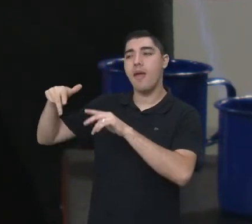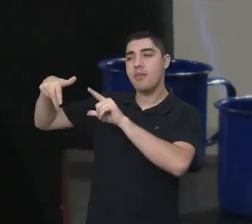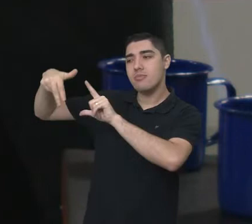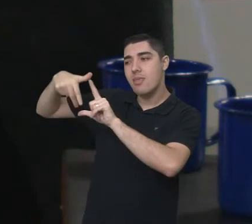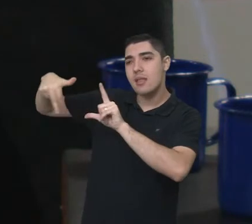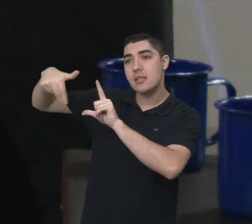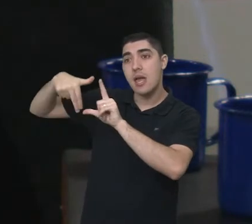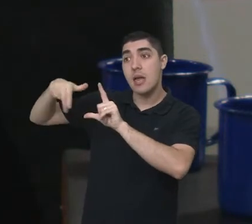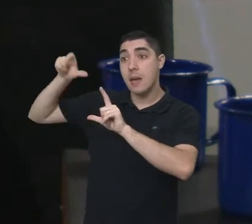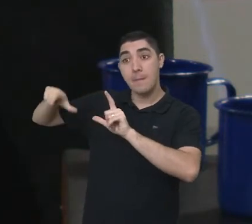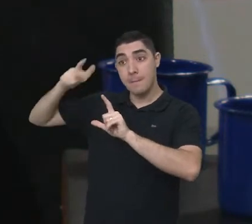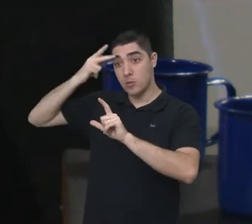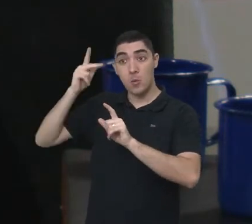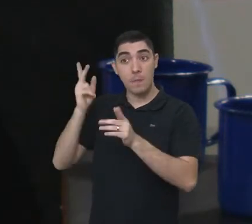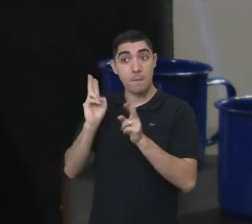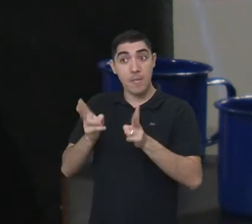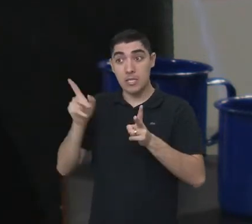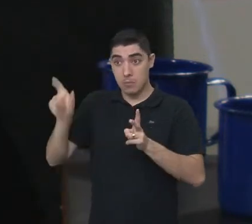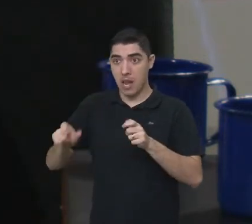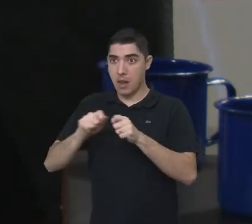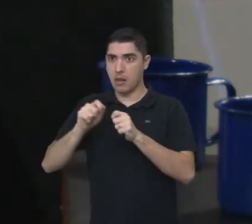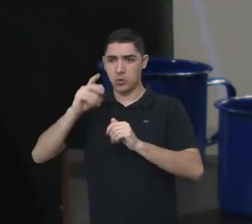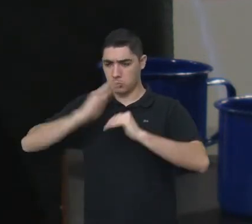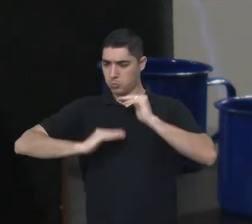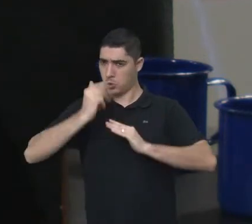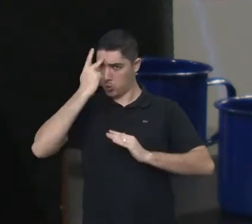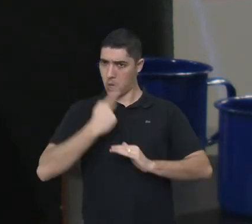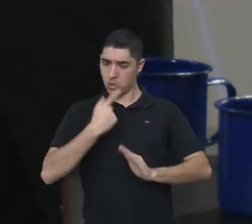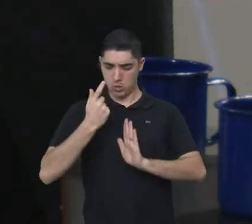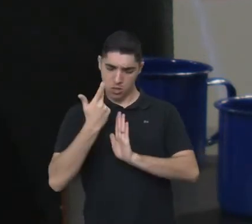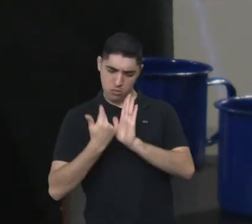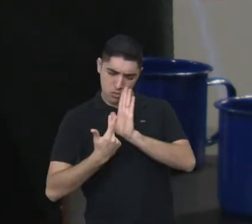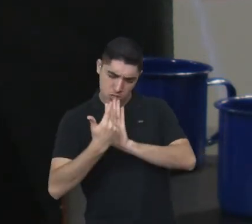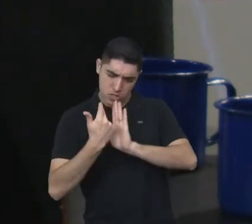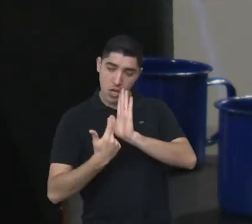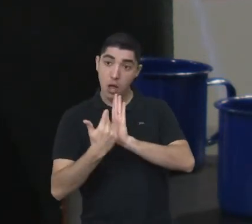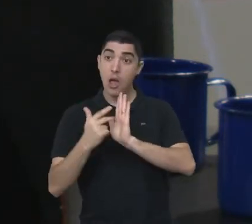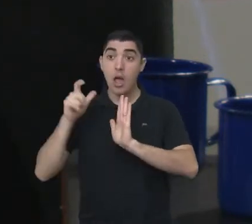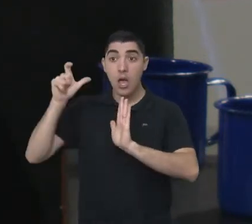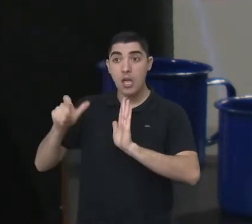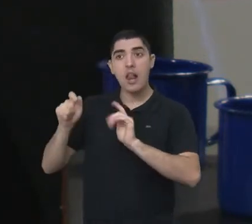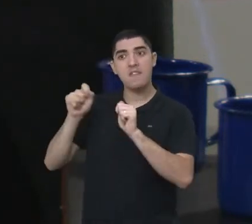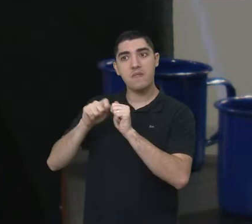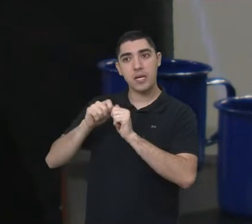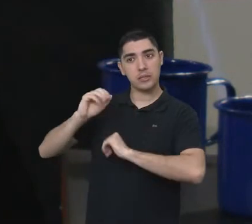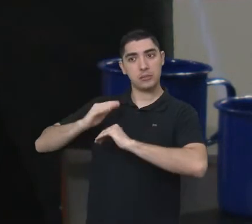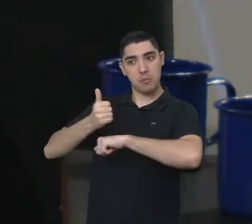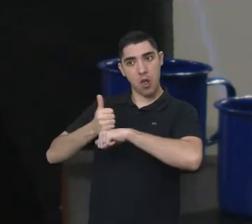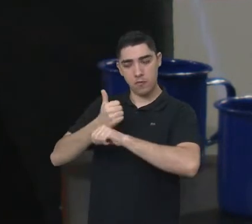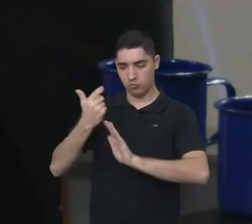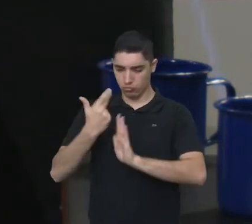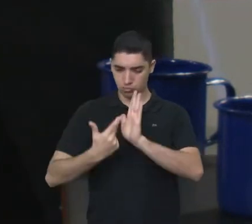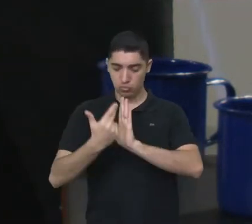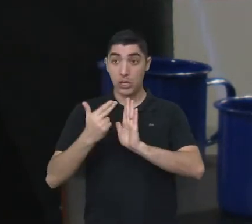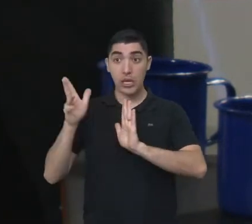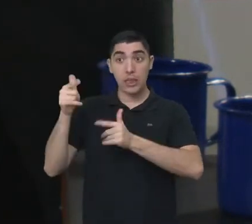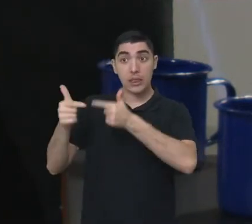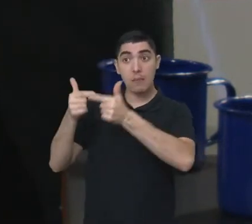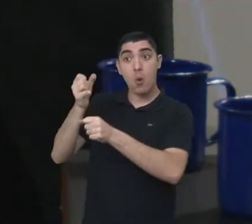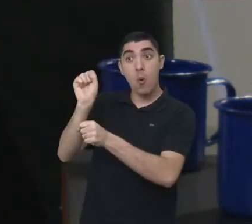é desenhado à mão, frame a frame. E ela é ilustradora, animadora incrível, trabalhou 8 anos para a